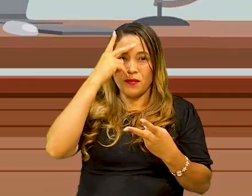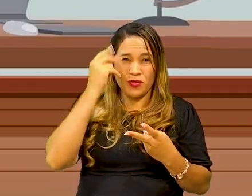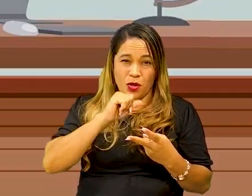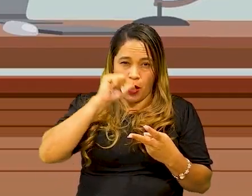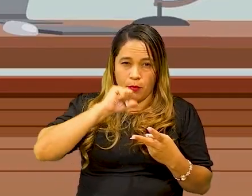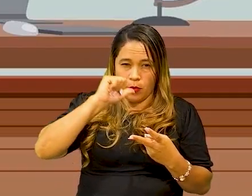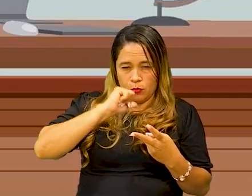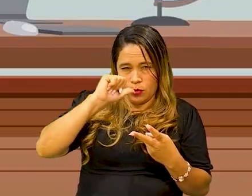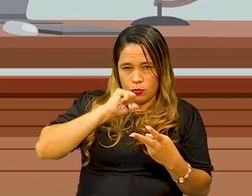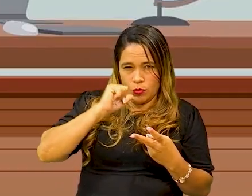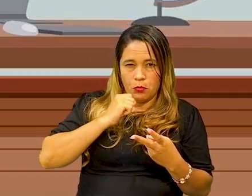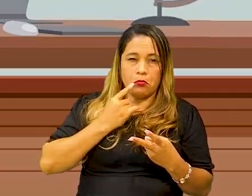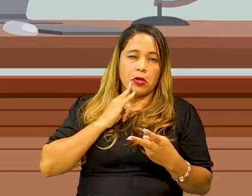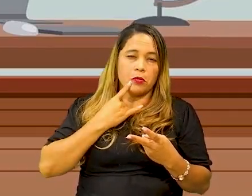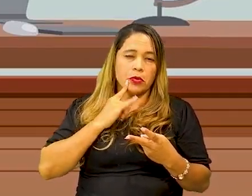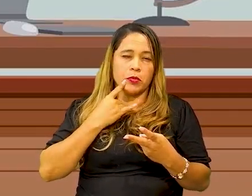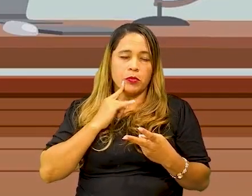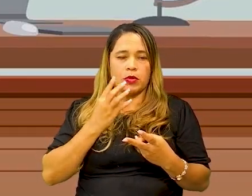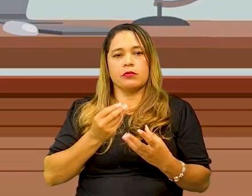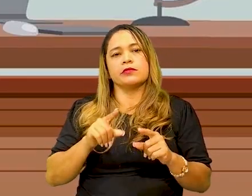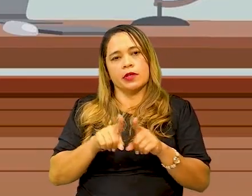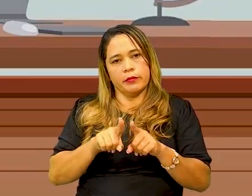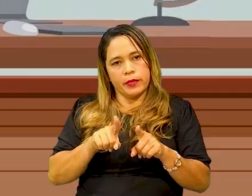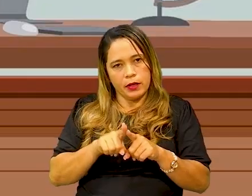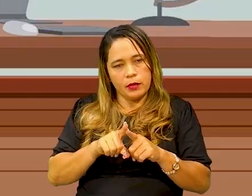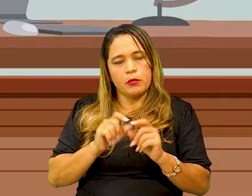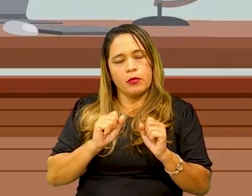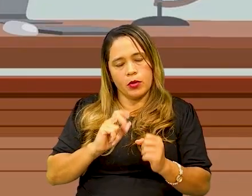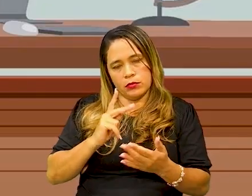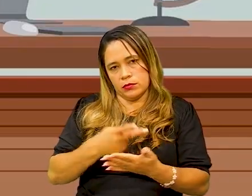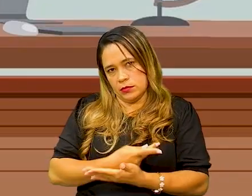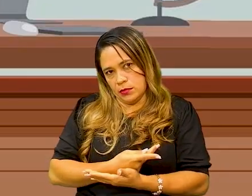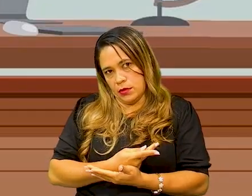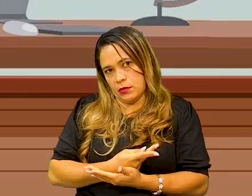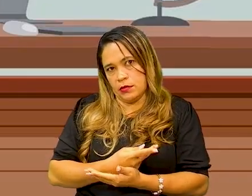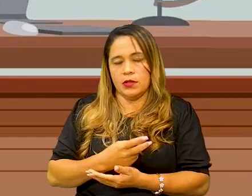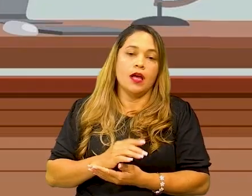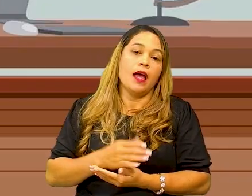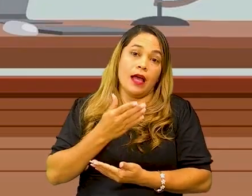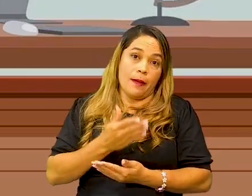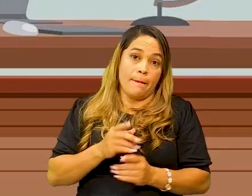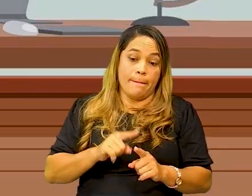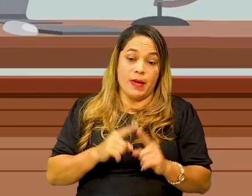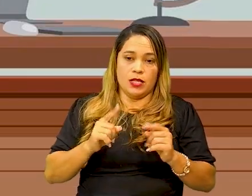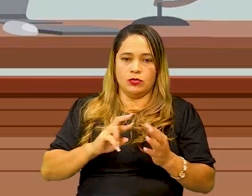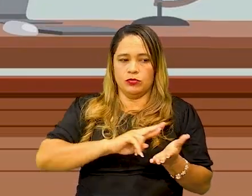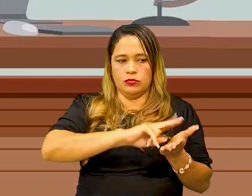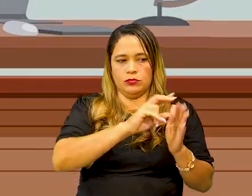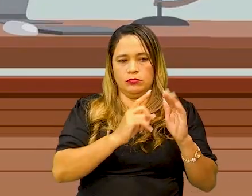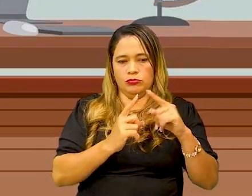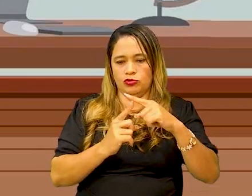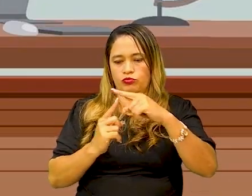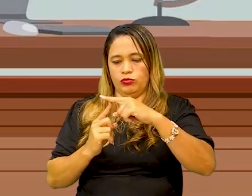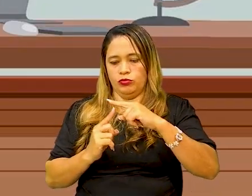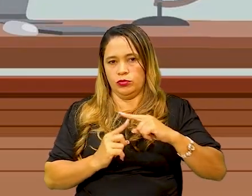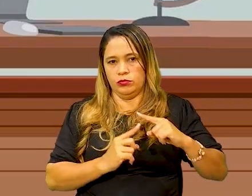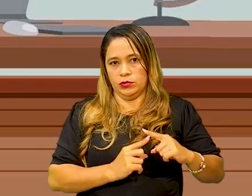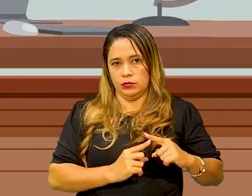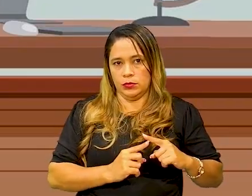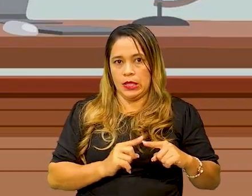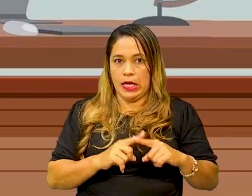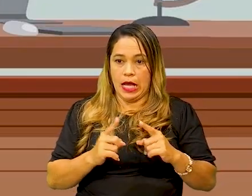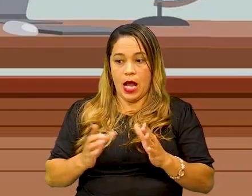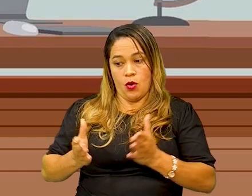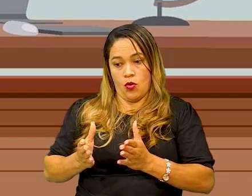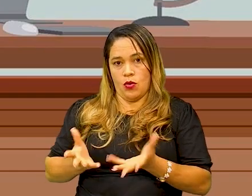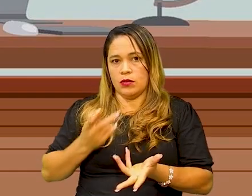sempre quem tem icterícia tem a doença. Nesse caso que a gente está trabalhando aqui com a leptospirose. Mas é um recado de que alguma coisa não